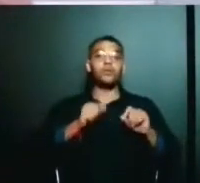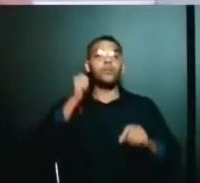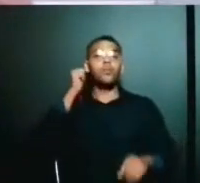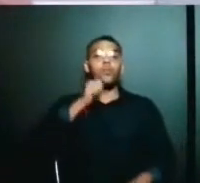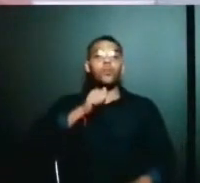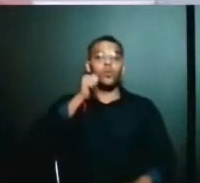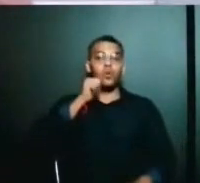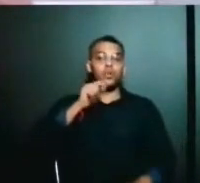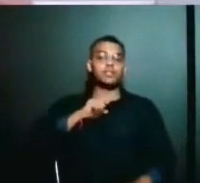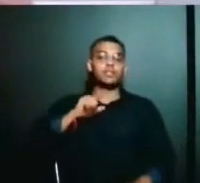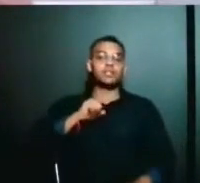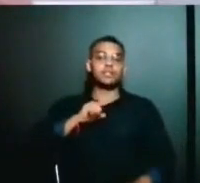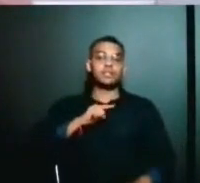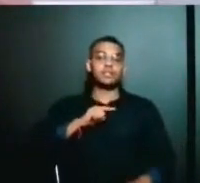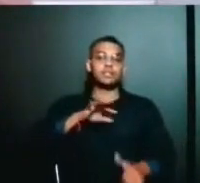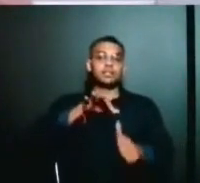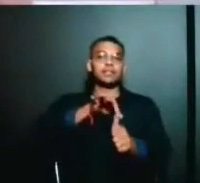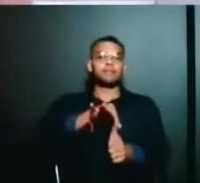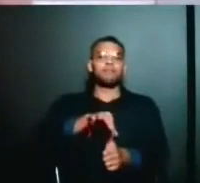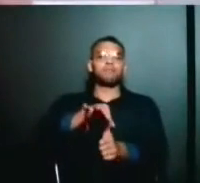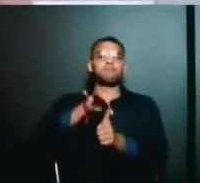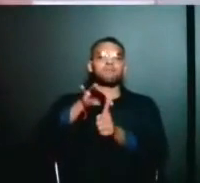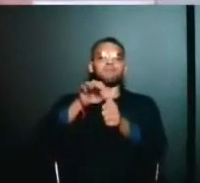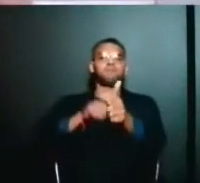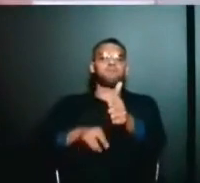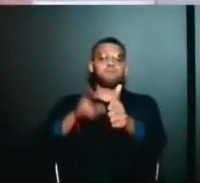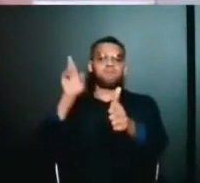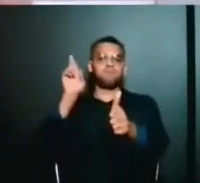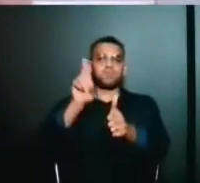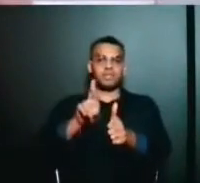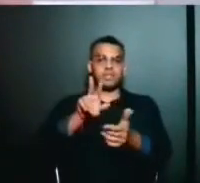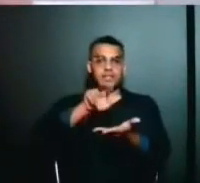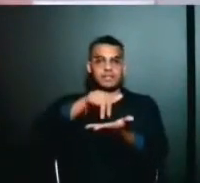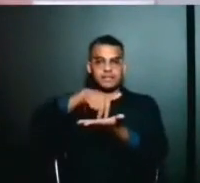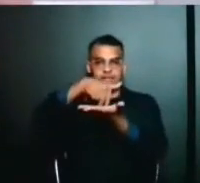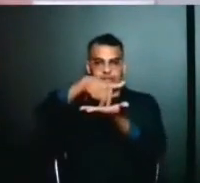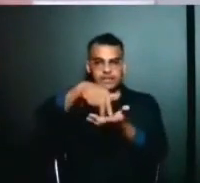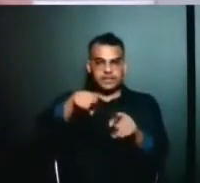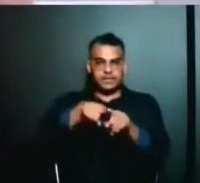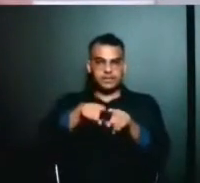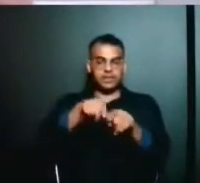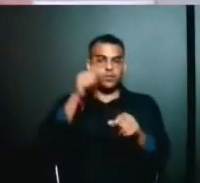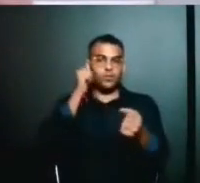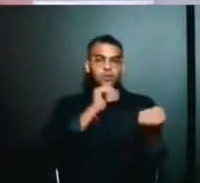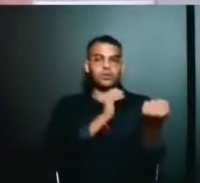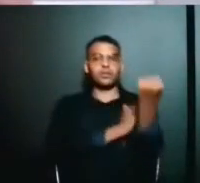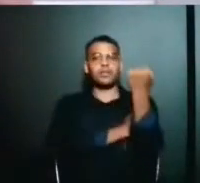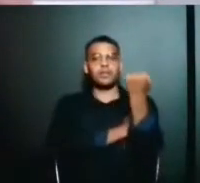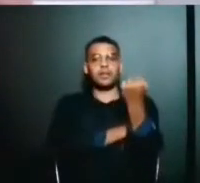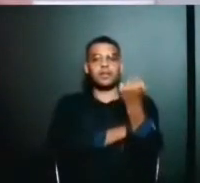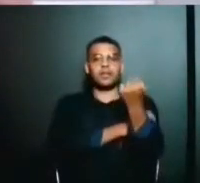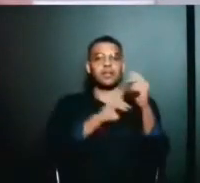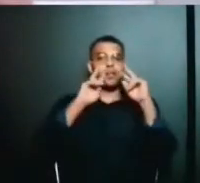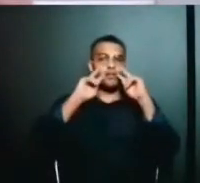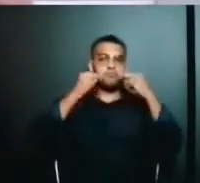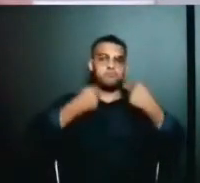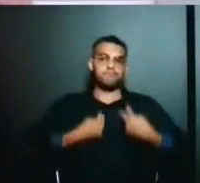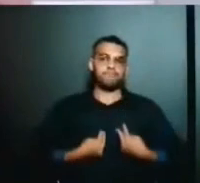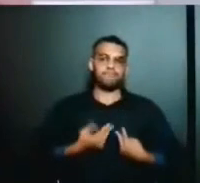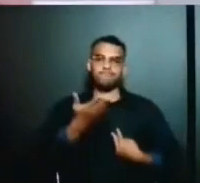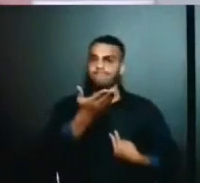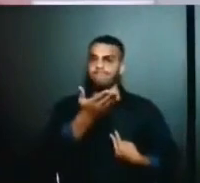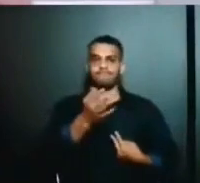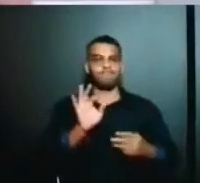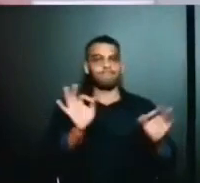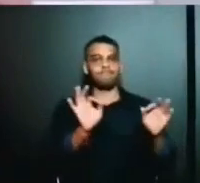movimentos, inclusive muito injustiçadas pelas feministas que não reconhecem esses louros. Da mesma forma, quando a gente fala sobre estudar,